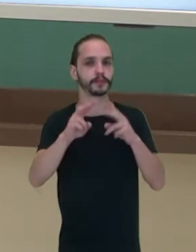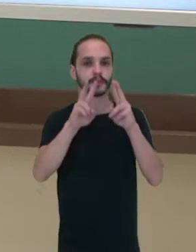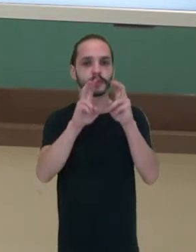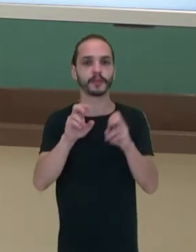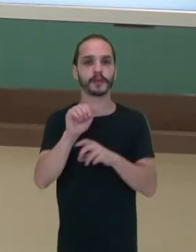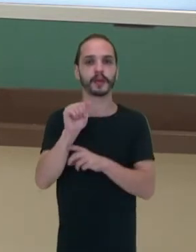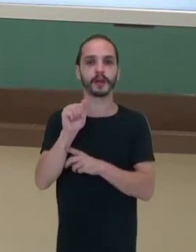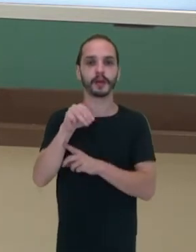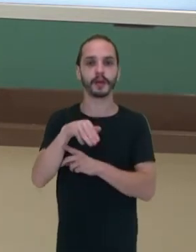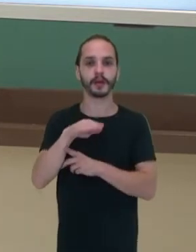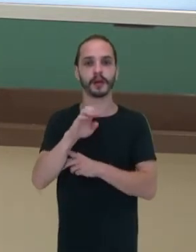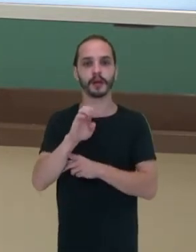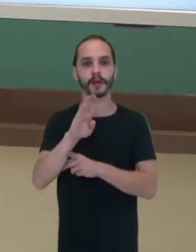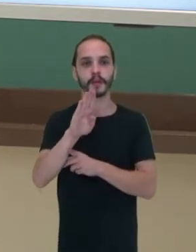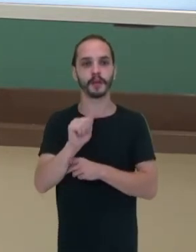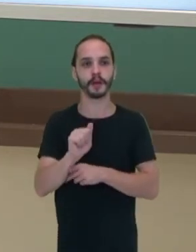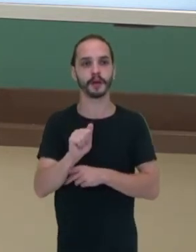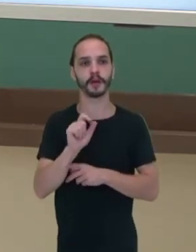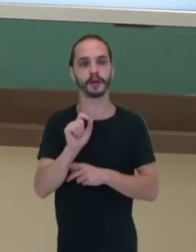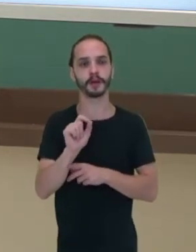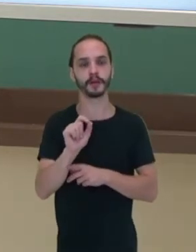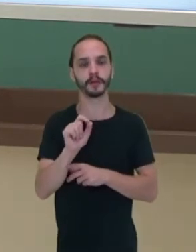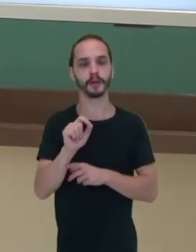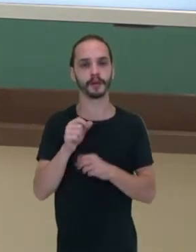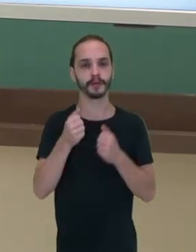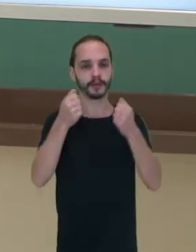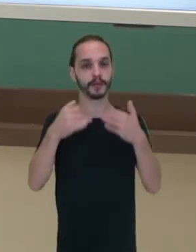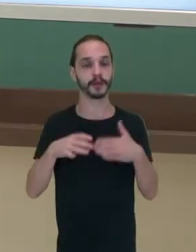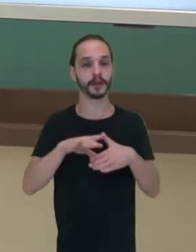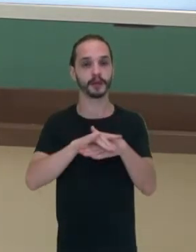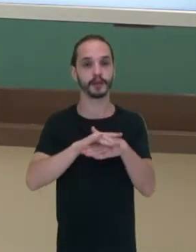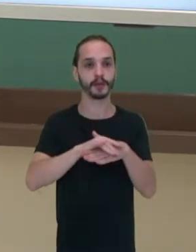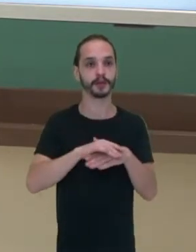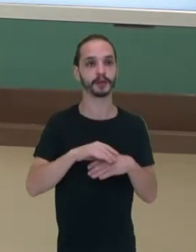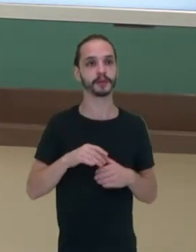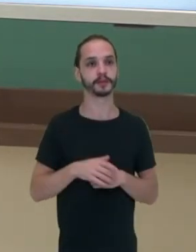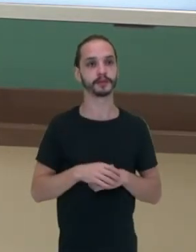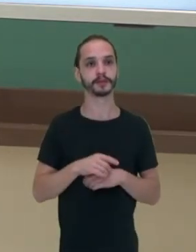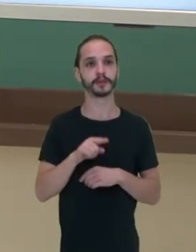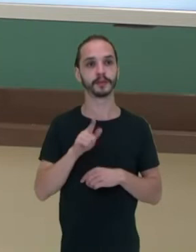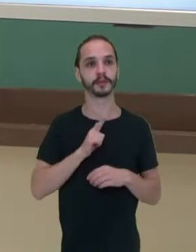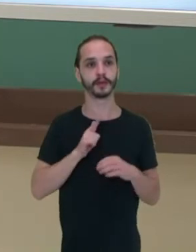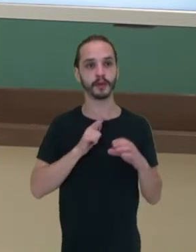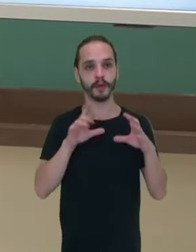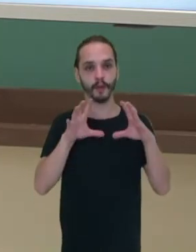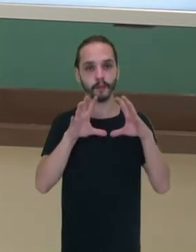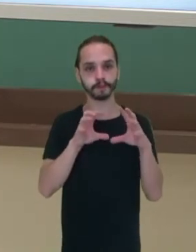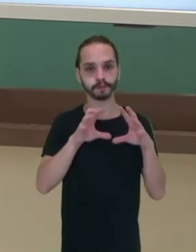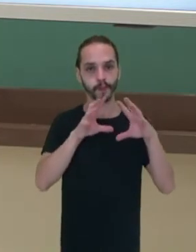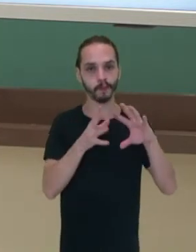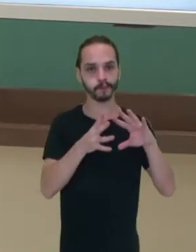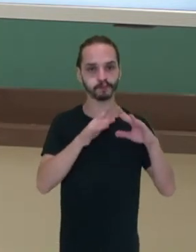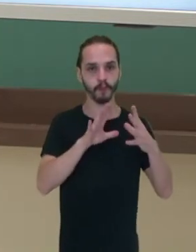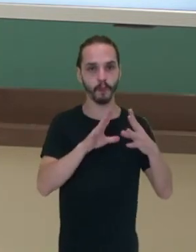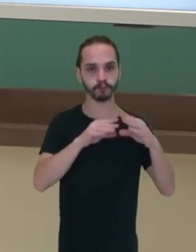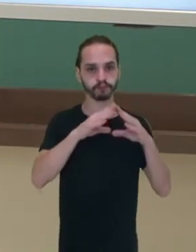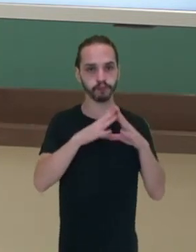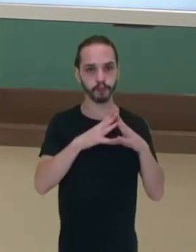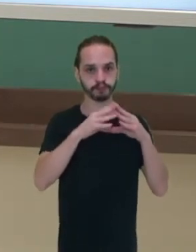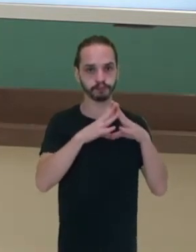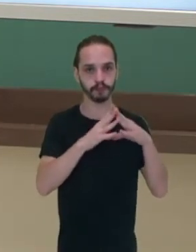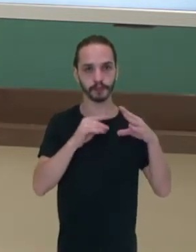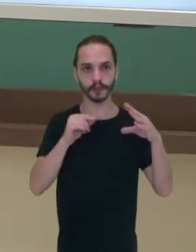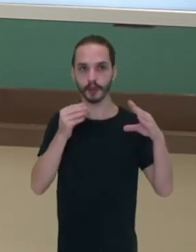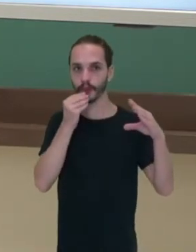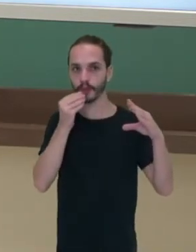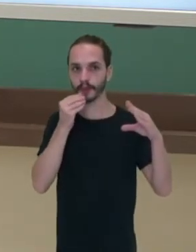da amebíase, né? Então aqui nós temos a ameba, o alimento que começa aqui então, né,